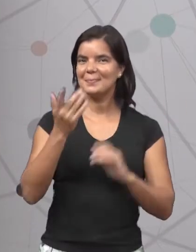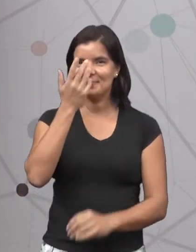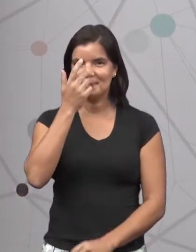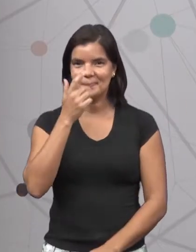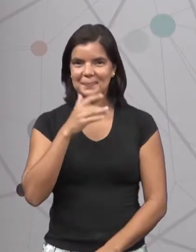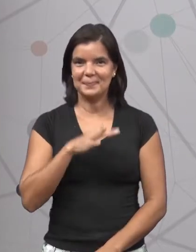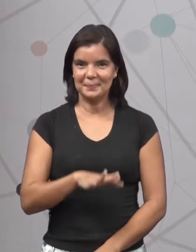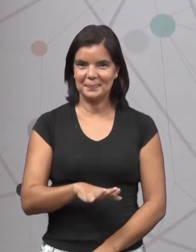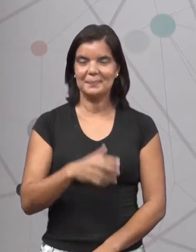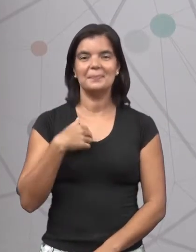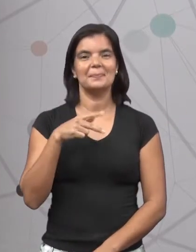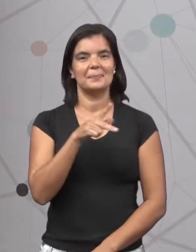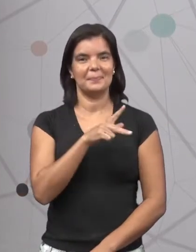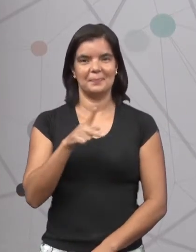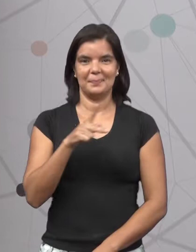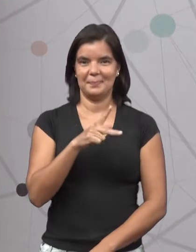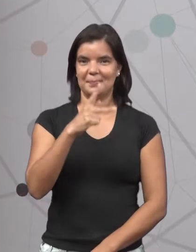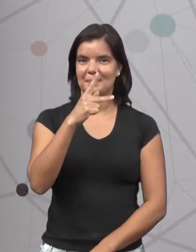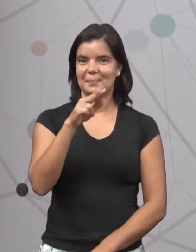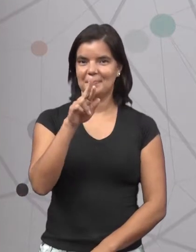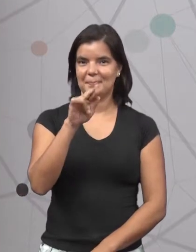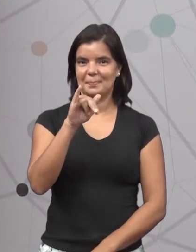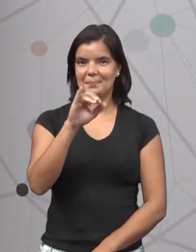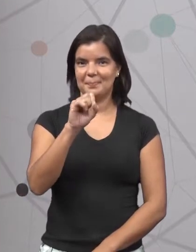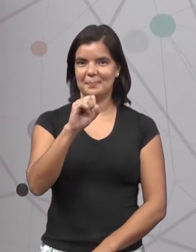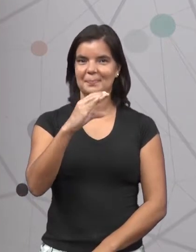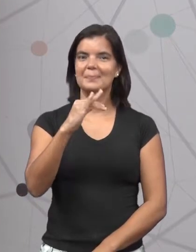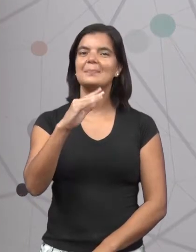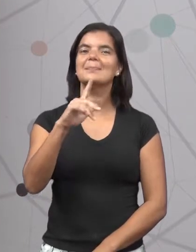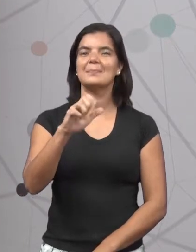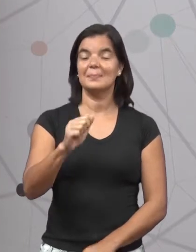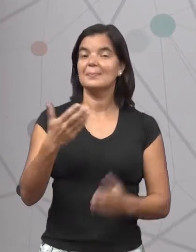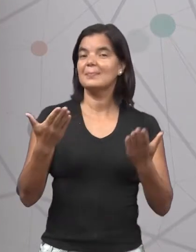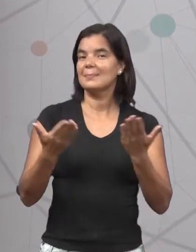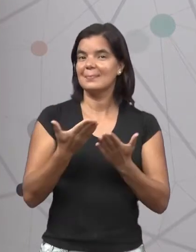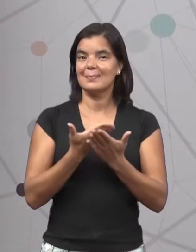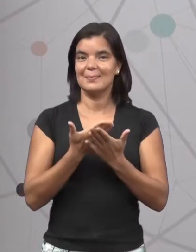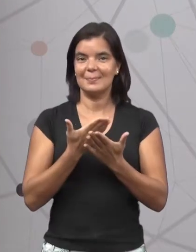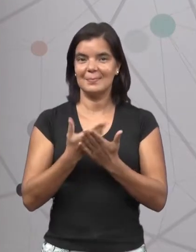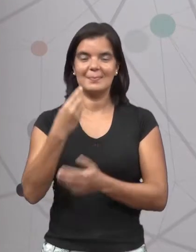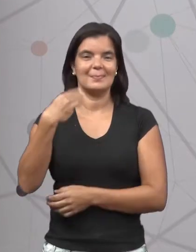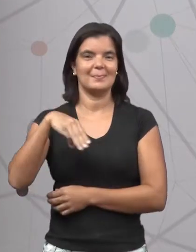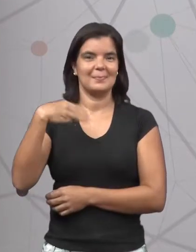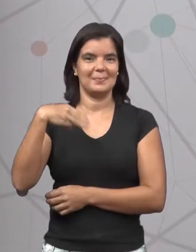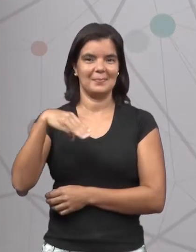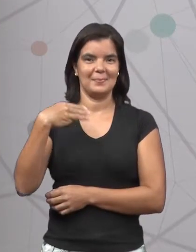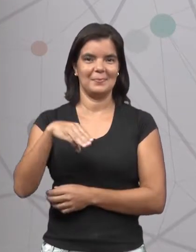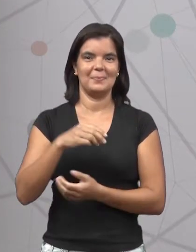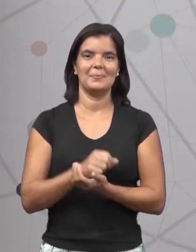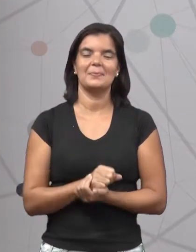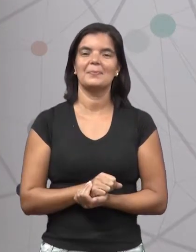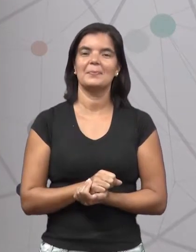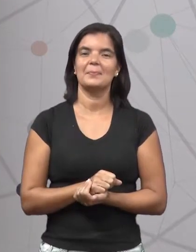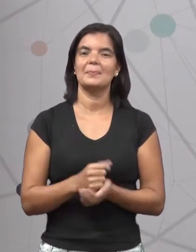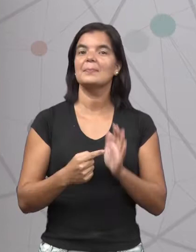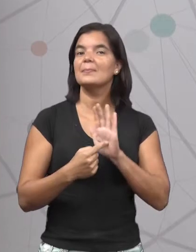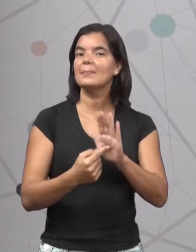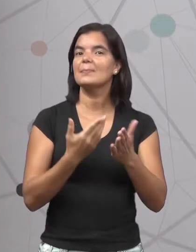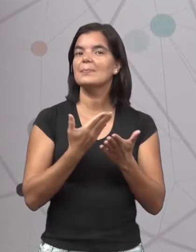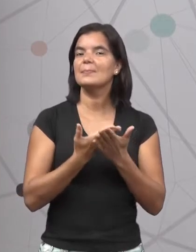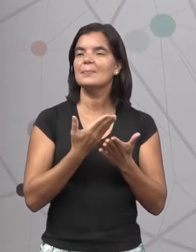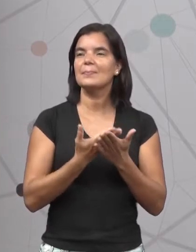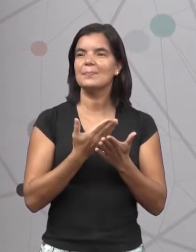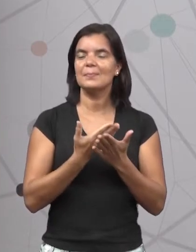Olá, crianças! Eu sou a professora Priscila e hoje, nessa aula de matemática, iremos